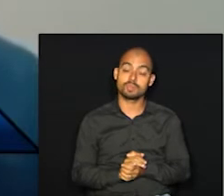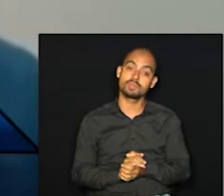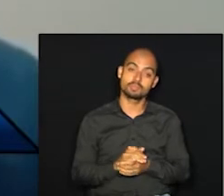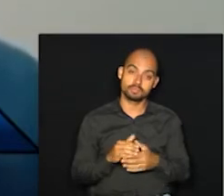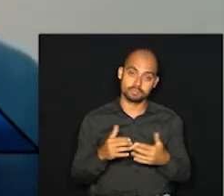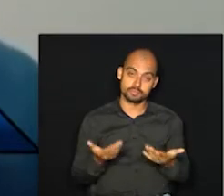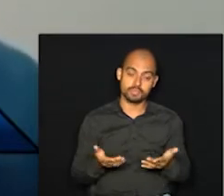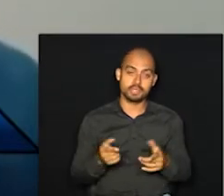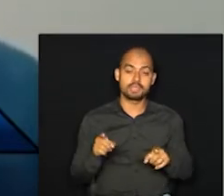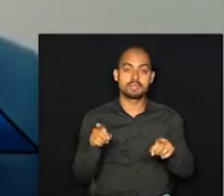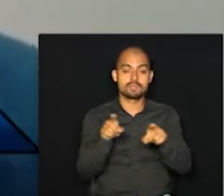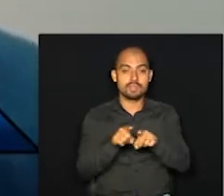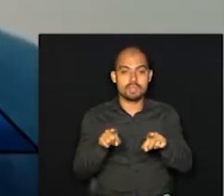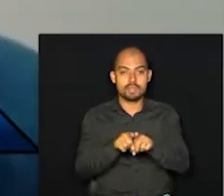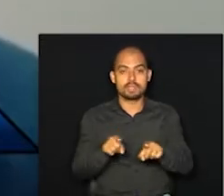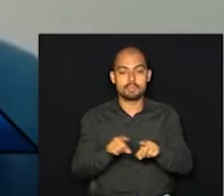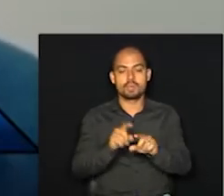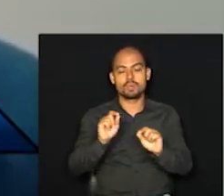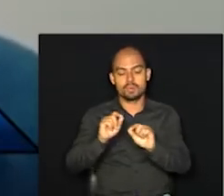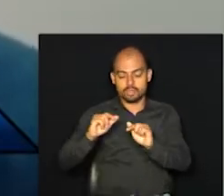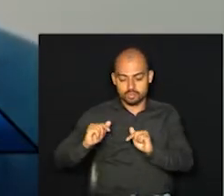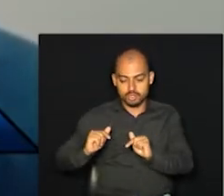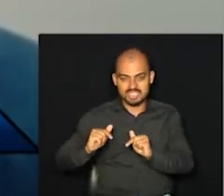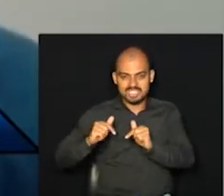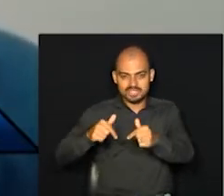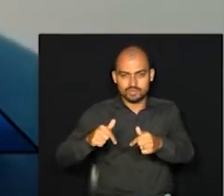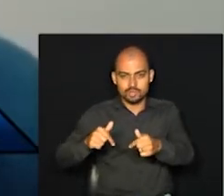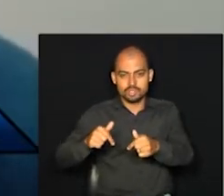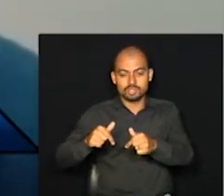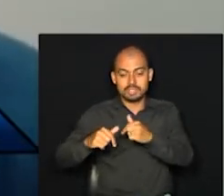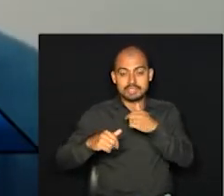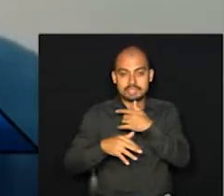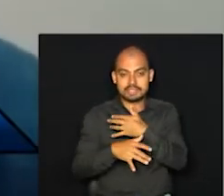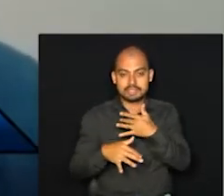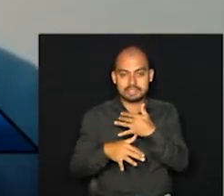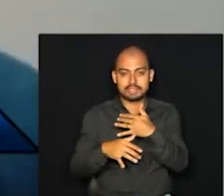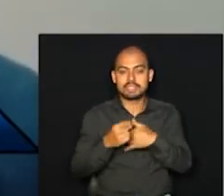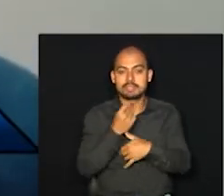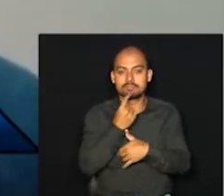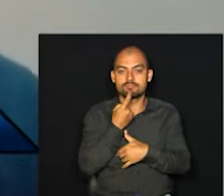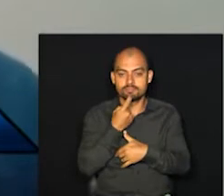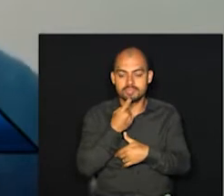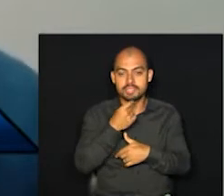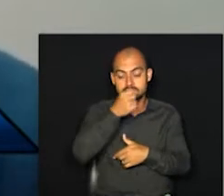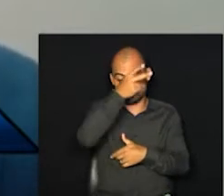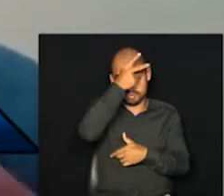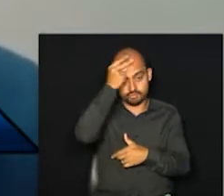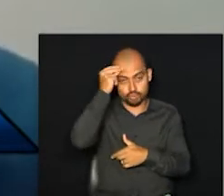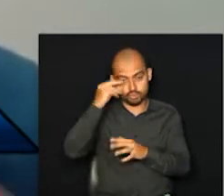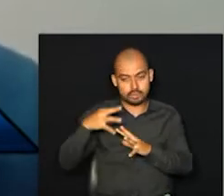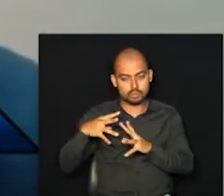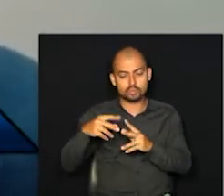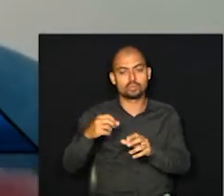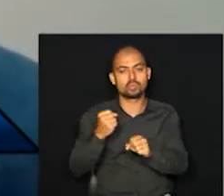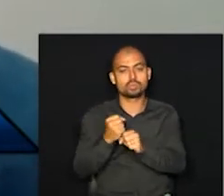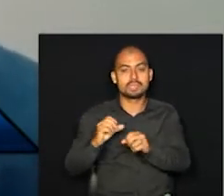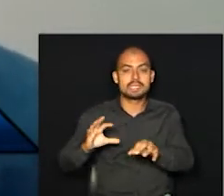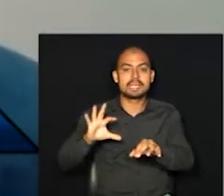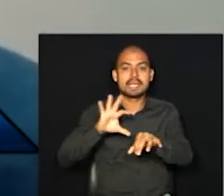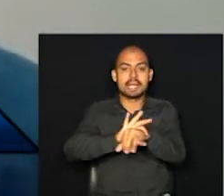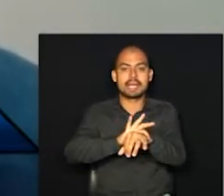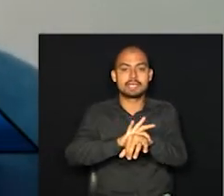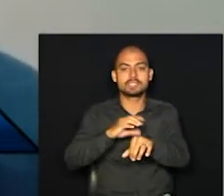sem considerar o esforço que o município está fazendo, a prefeitura, a cidadania, para garantir,